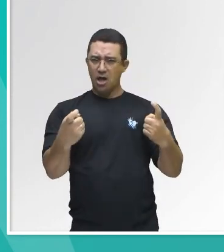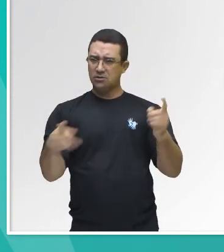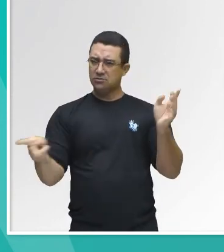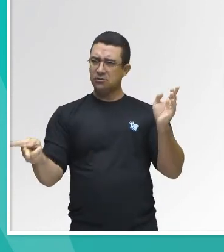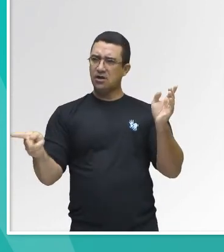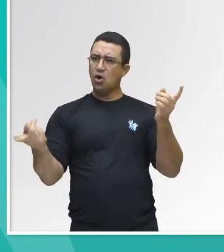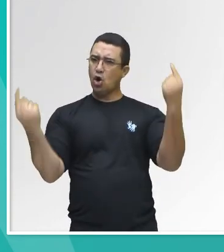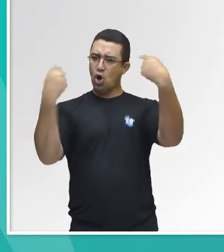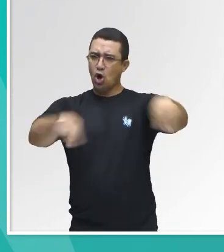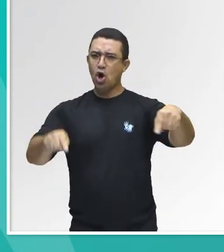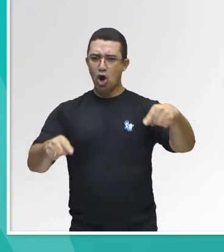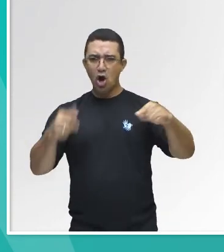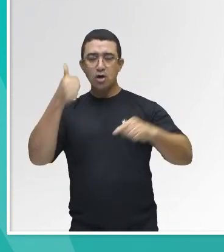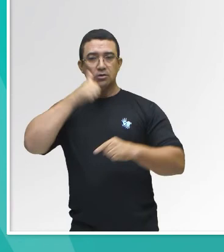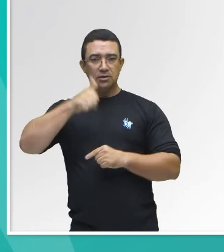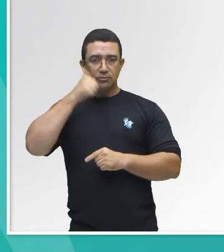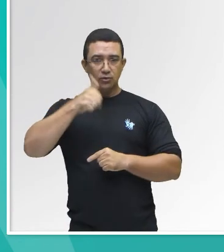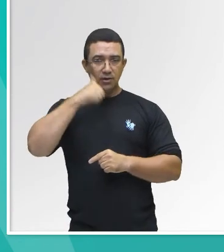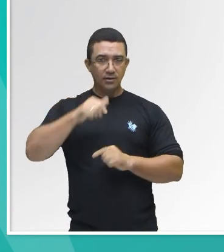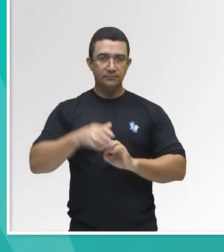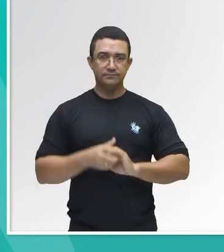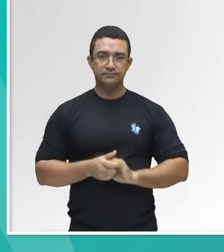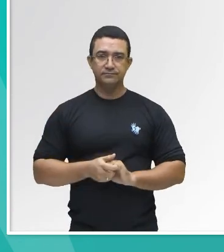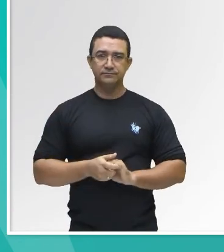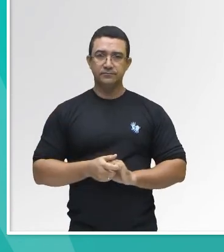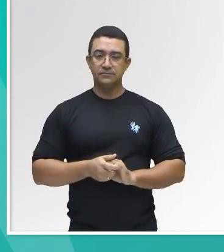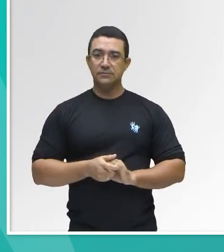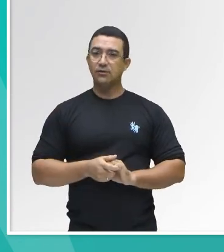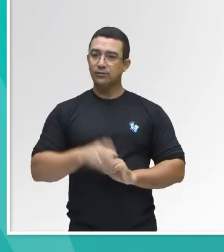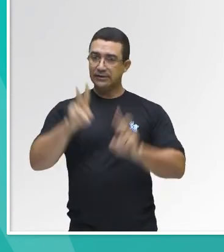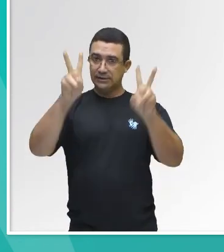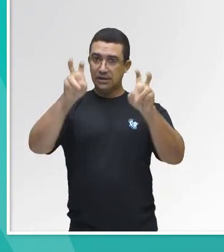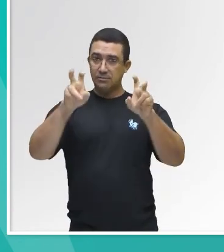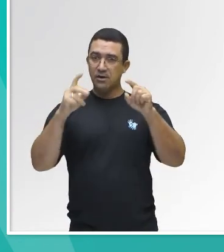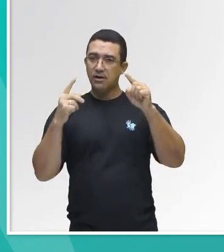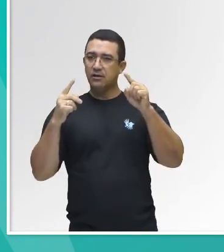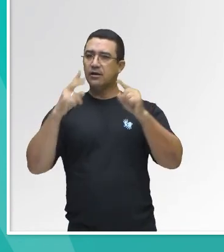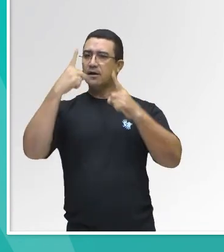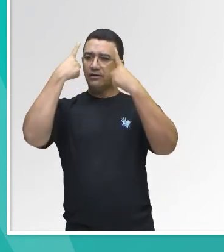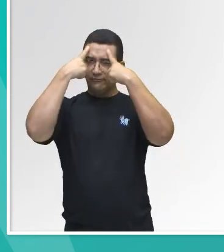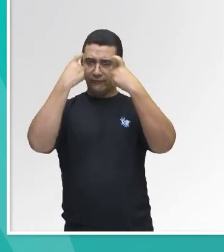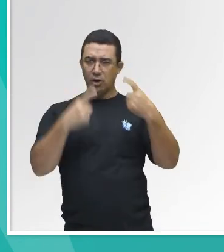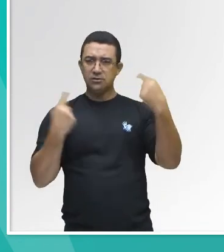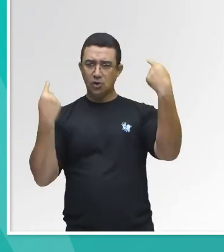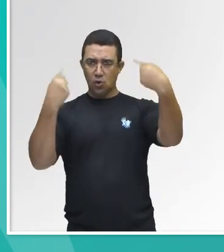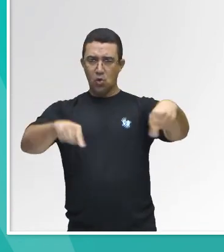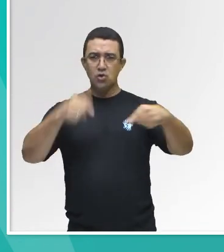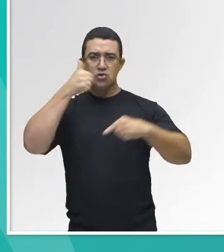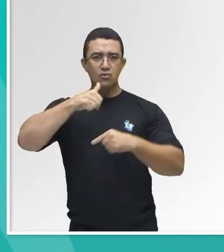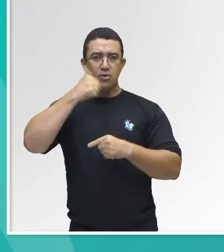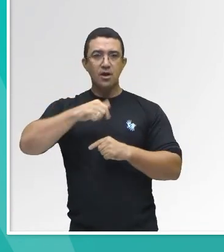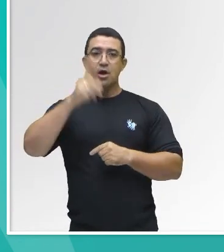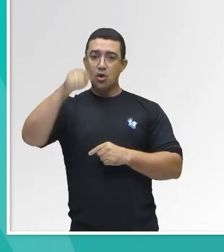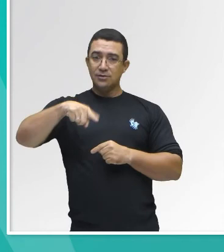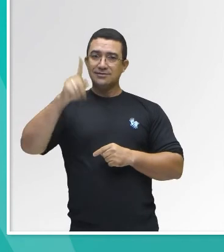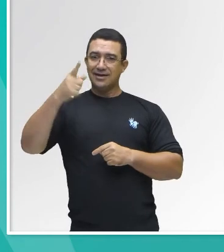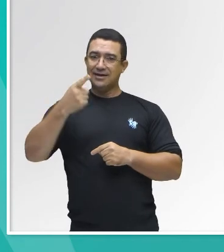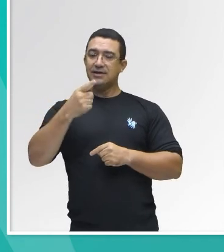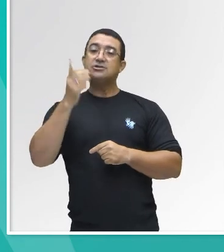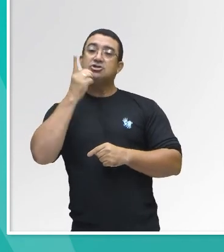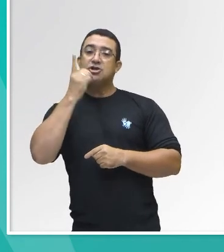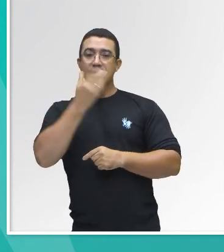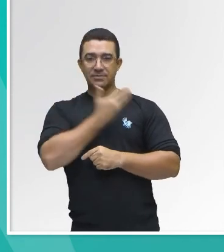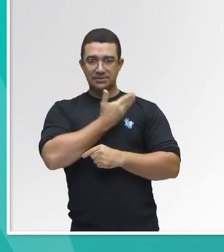olhando aqui que o tema é violência contra a mulher. Hoy es el día de la amistad y del